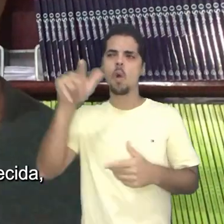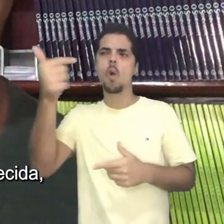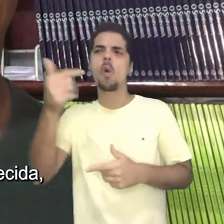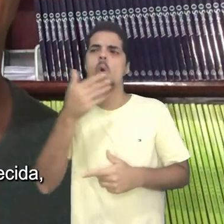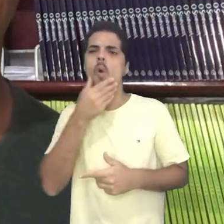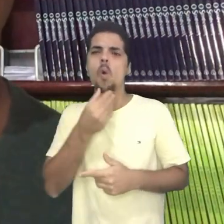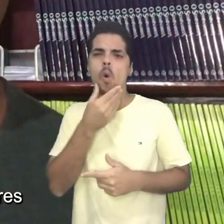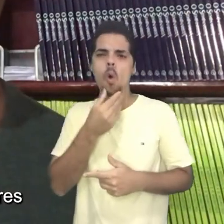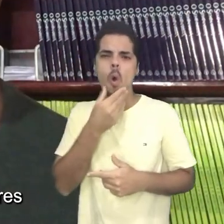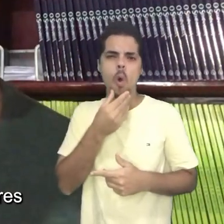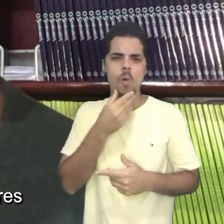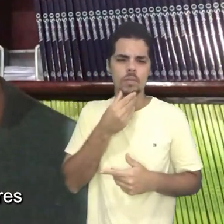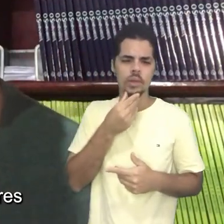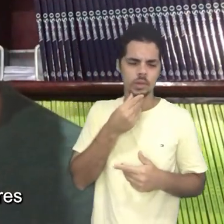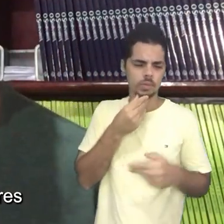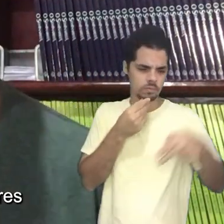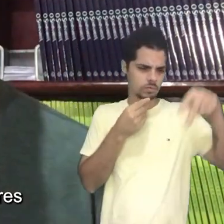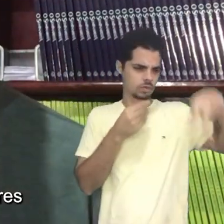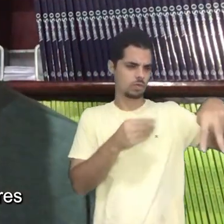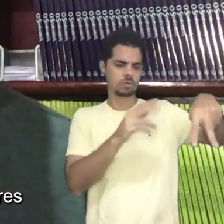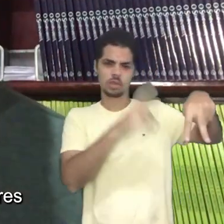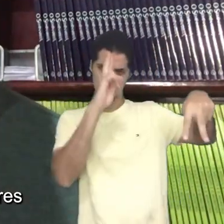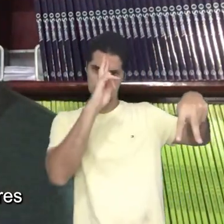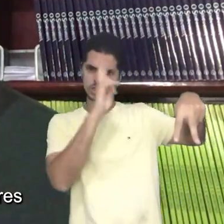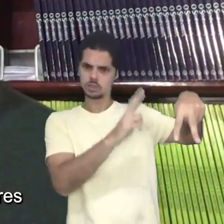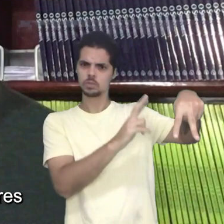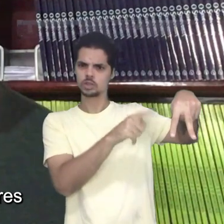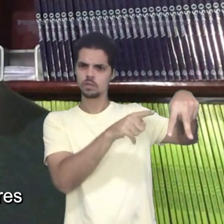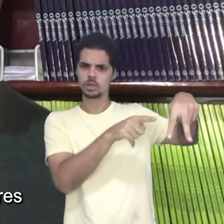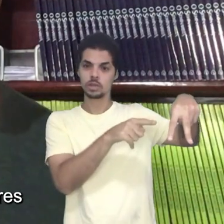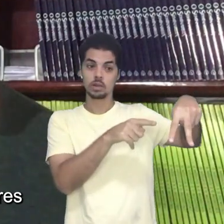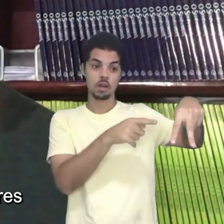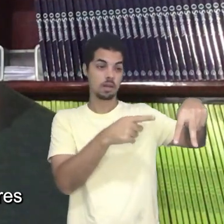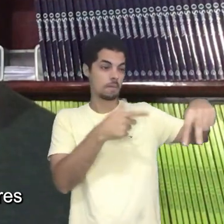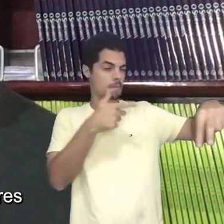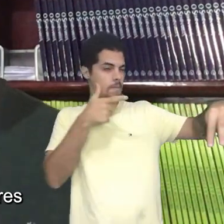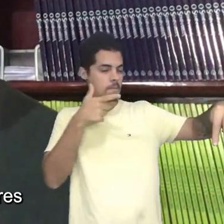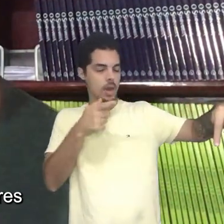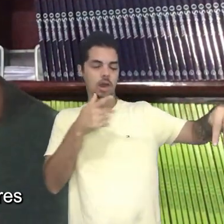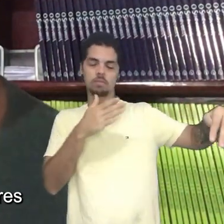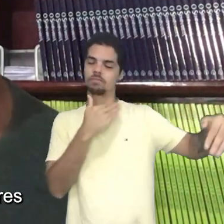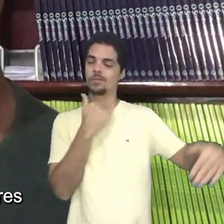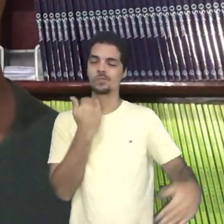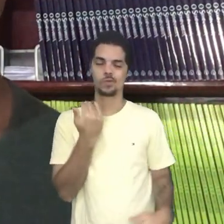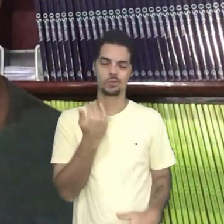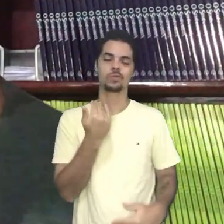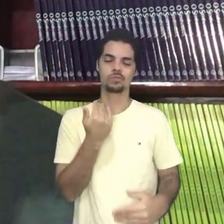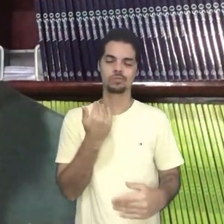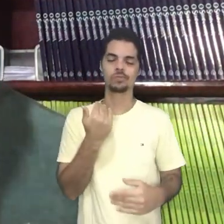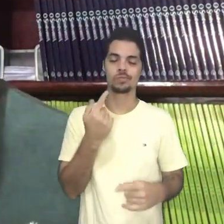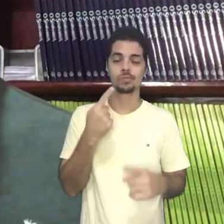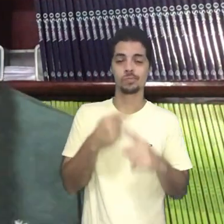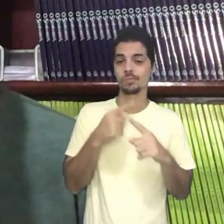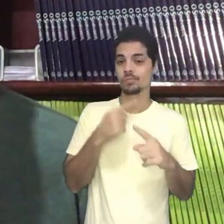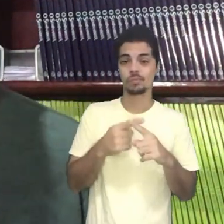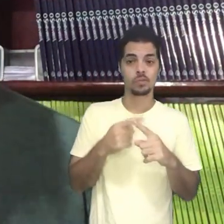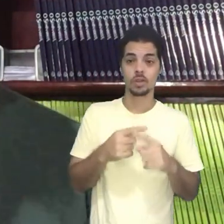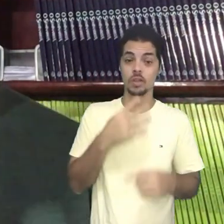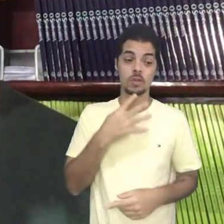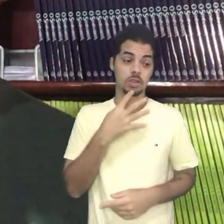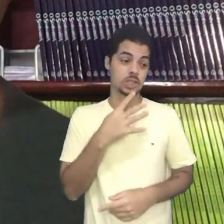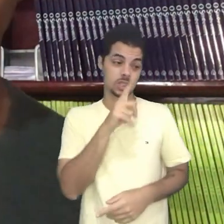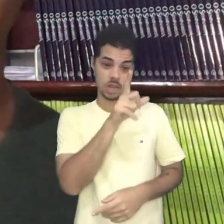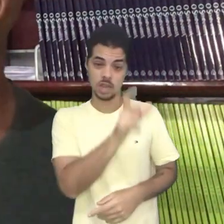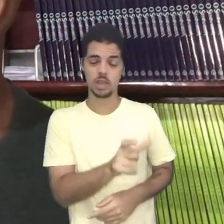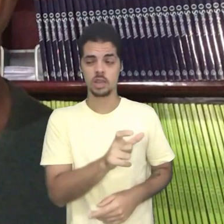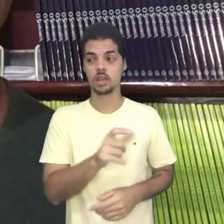Frei Caneca, que foi fuzilado publicamente por ter sido considerado um dos líderes da Confederação